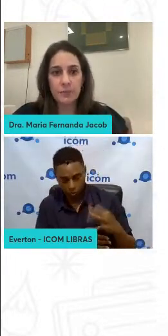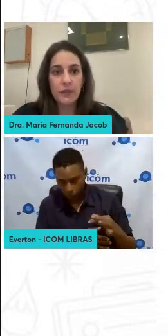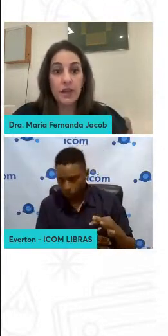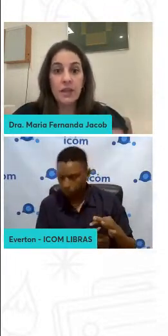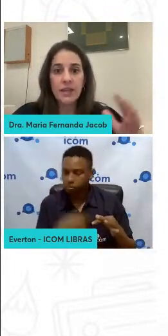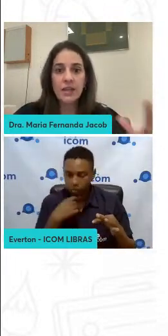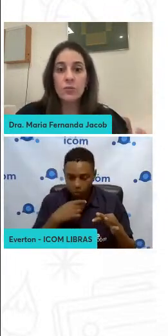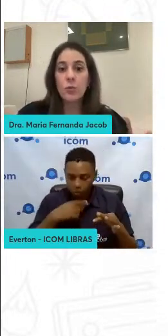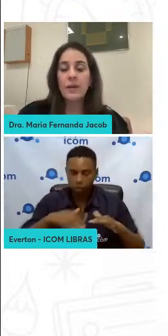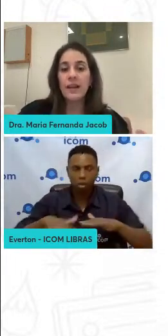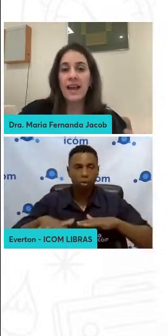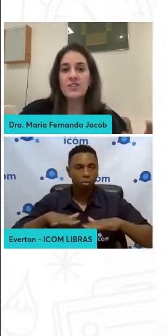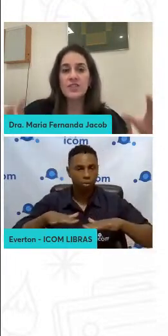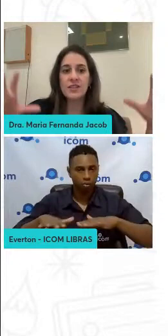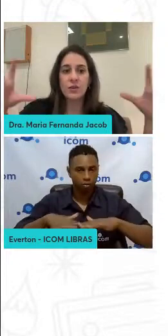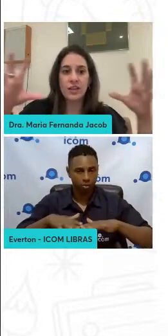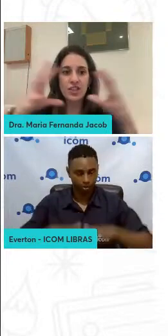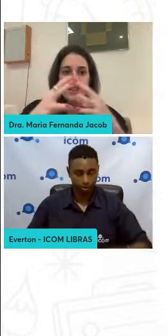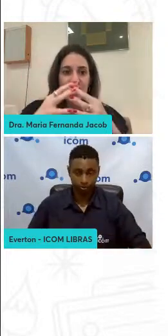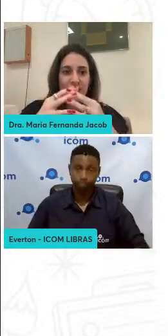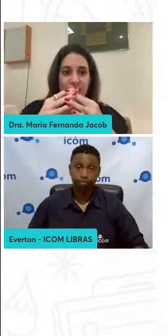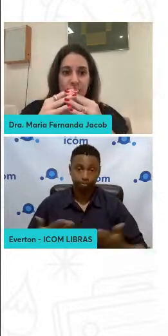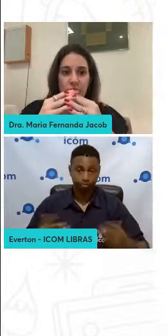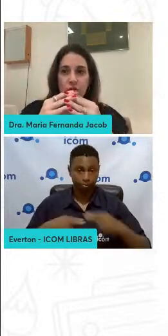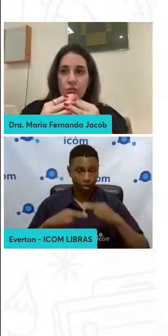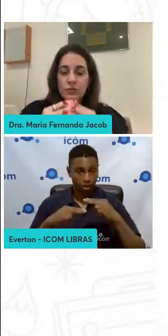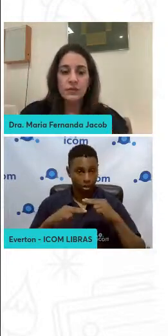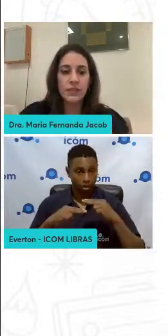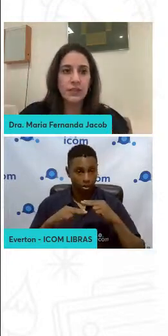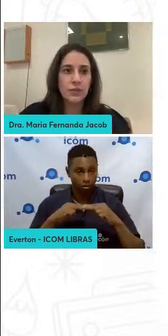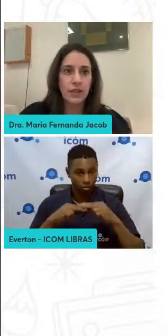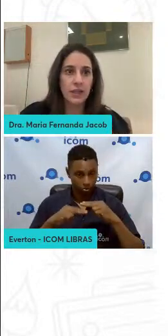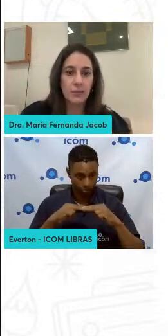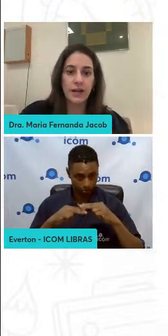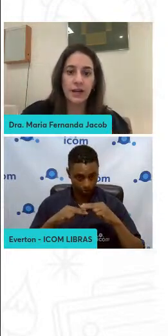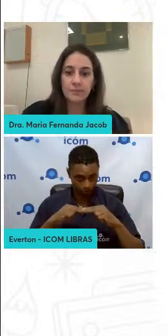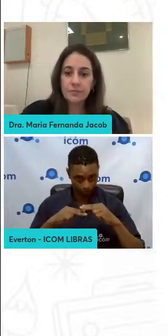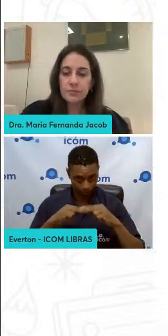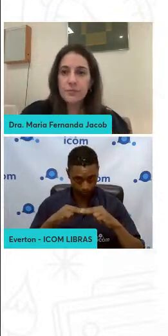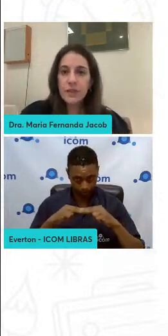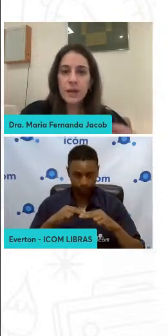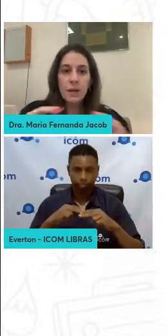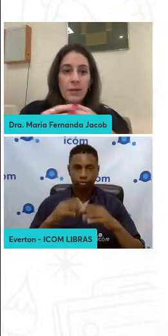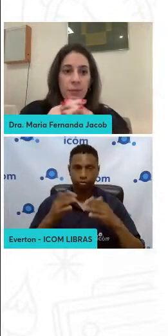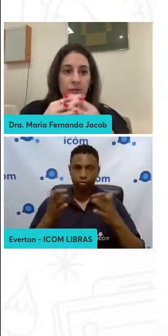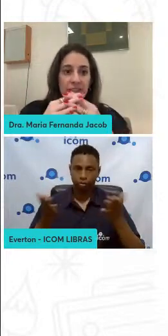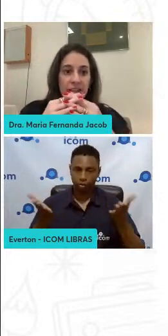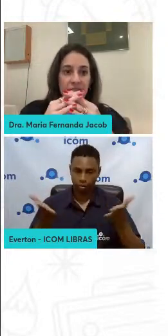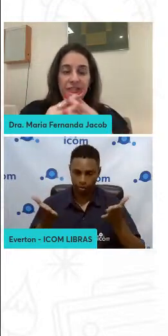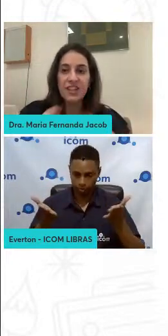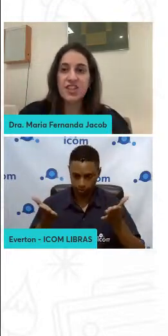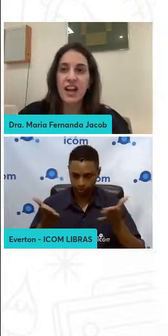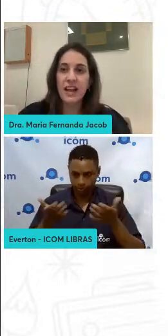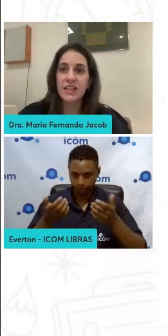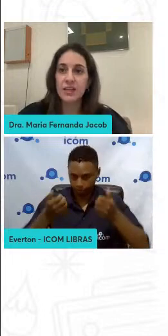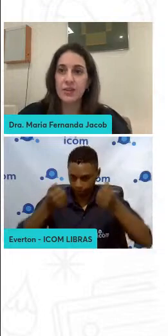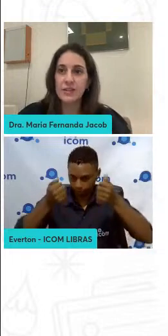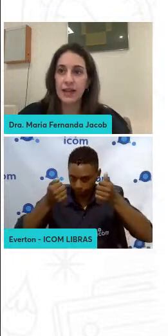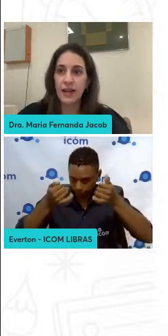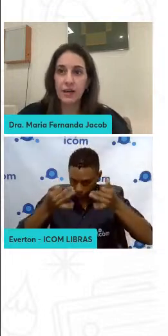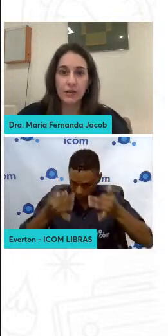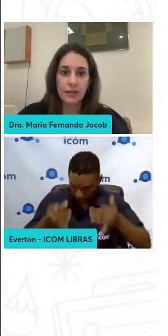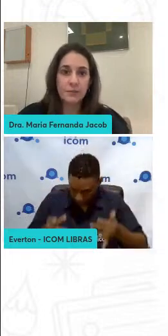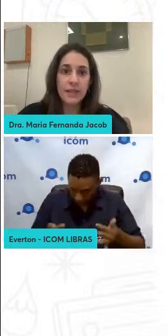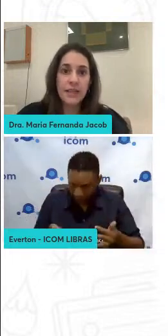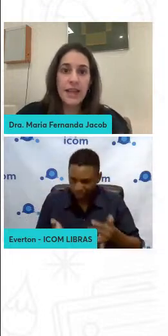física. E aí, o Pilates, agora a gente juntando aqui para poder fechar aqui a